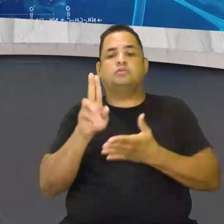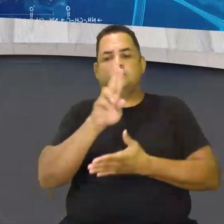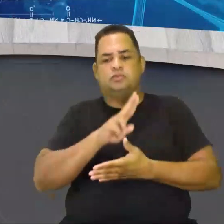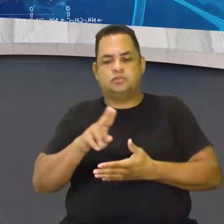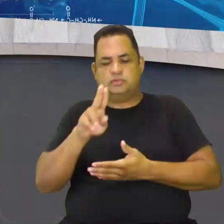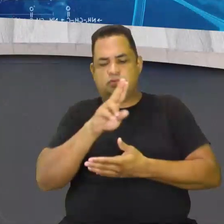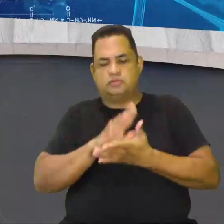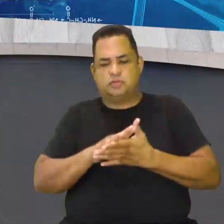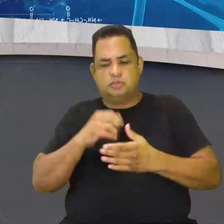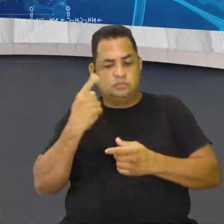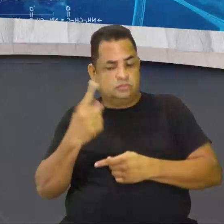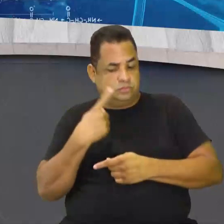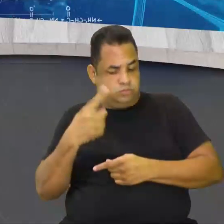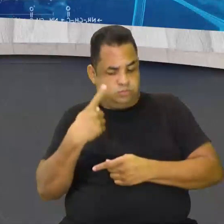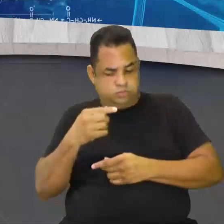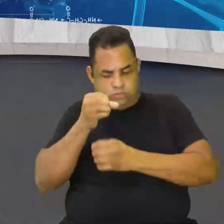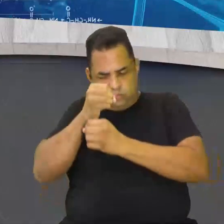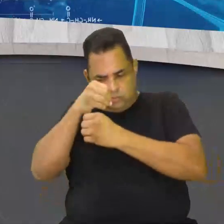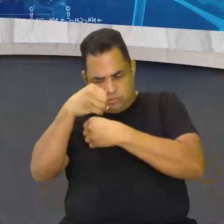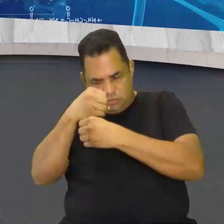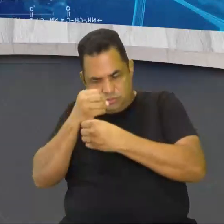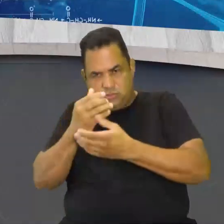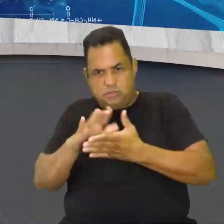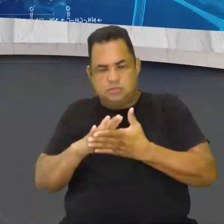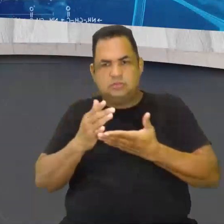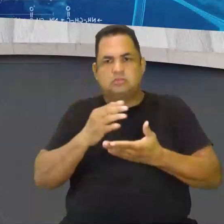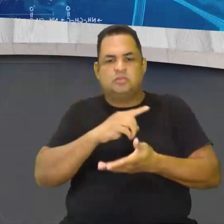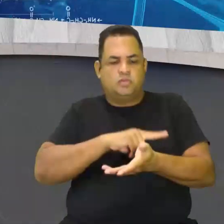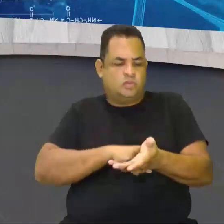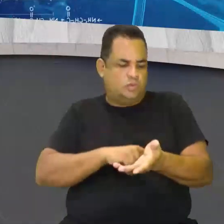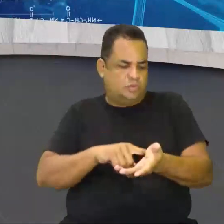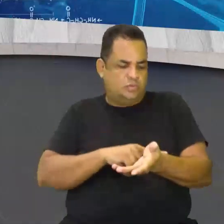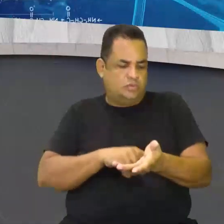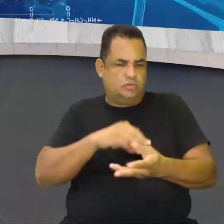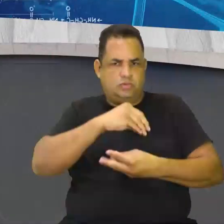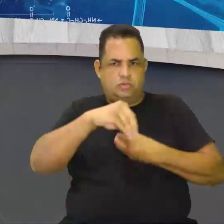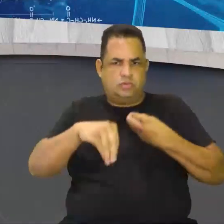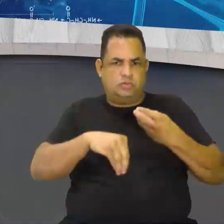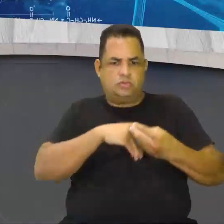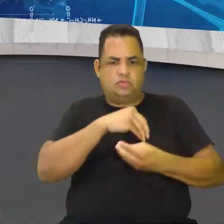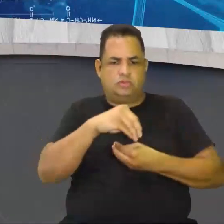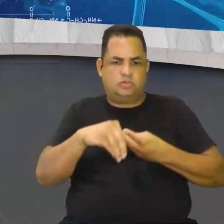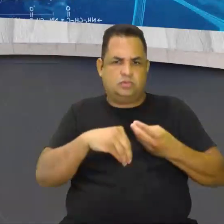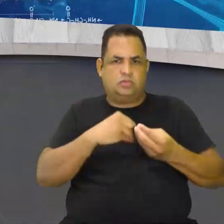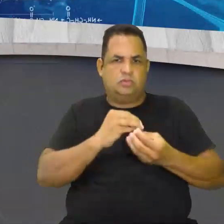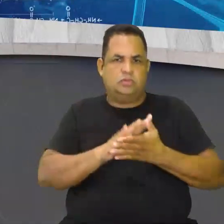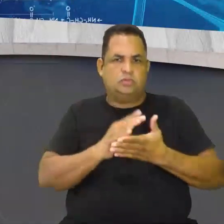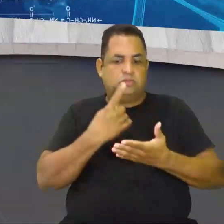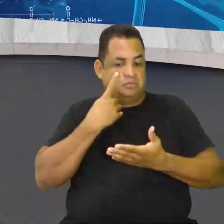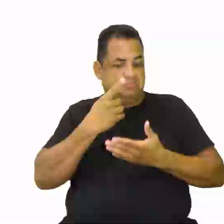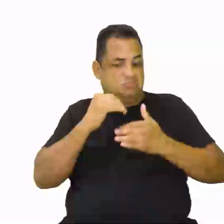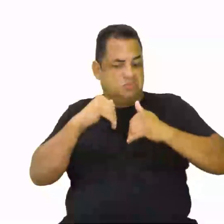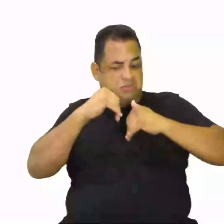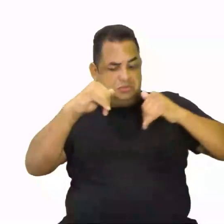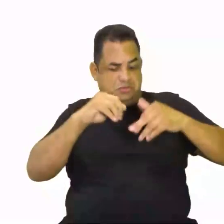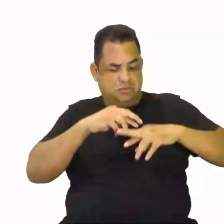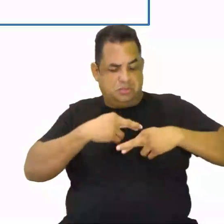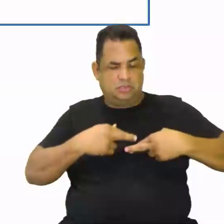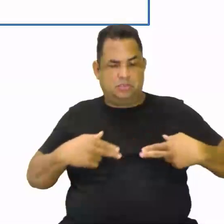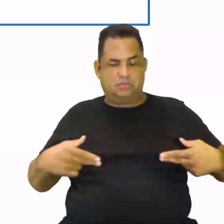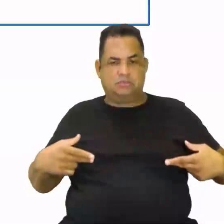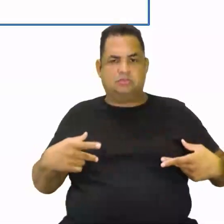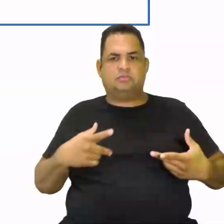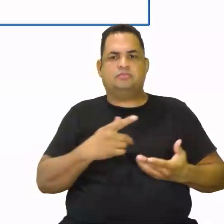do microscópio, o sangue passou a ser uma mistura heterogênea. Ok, professora? Ok.